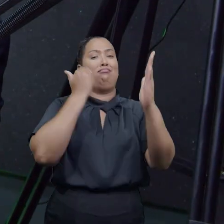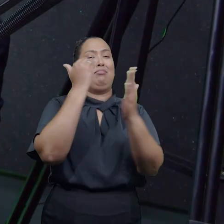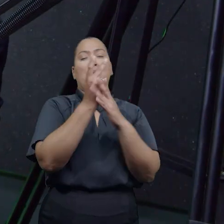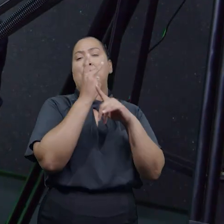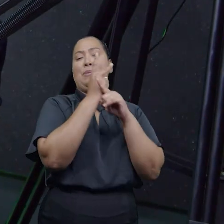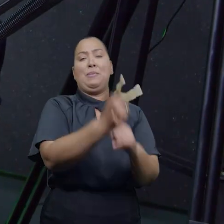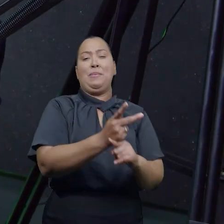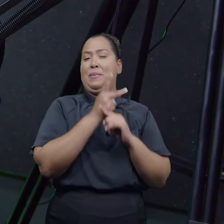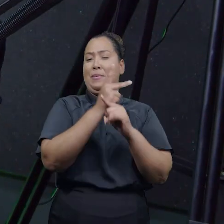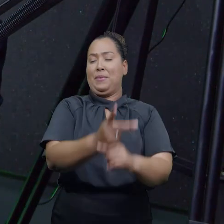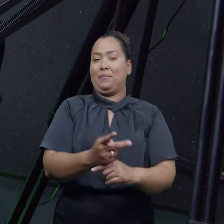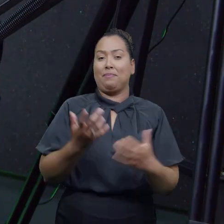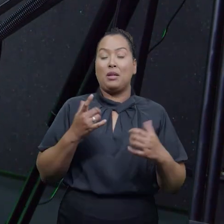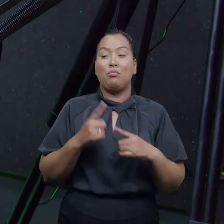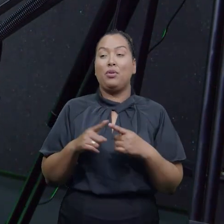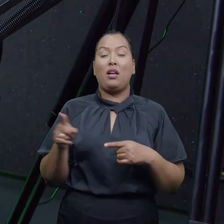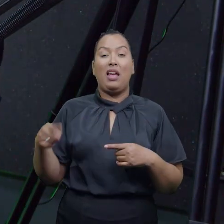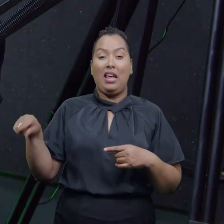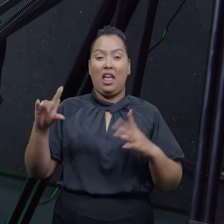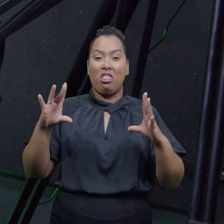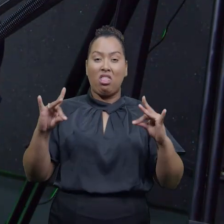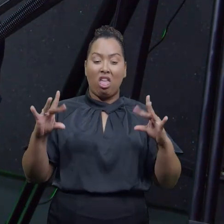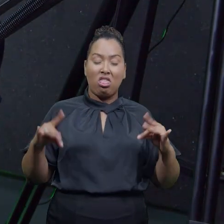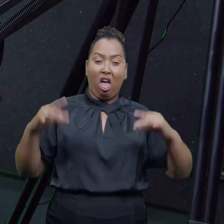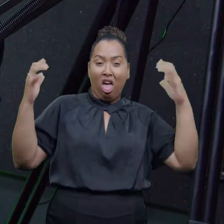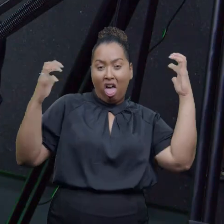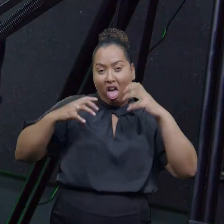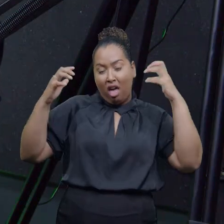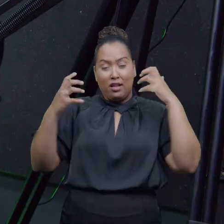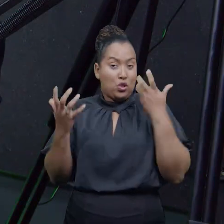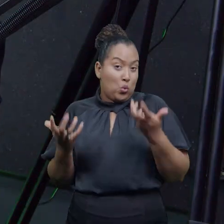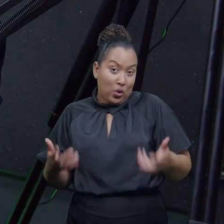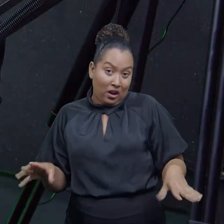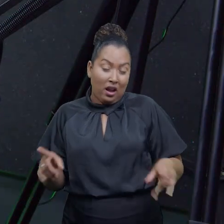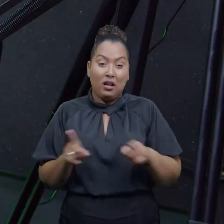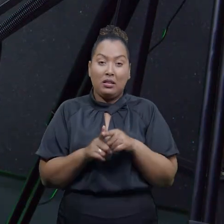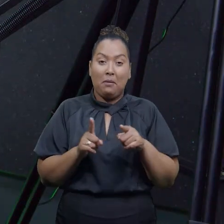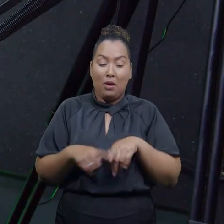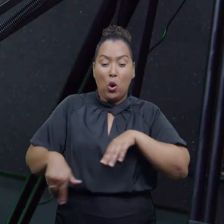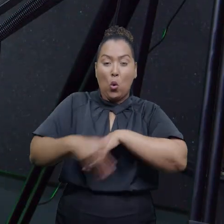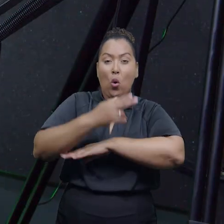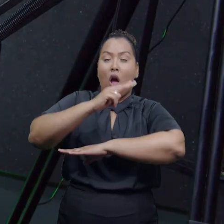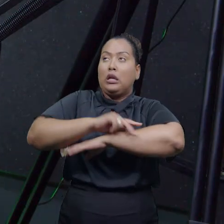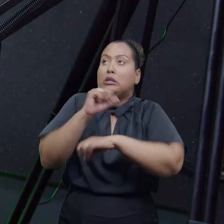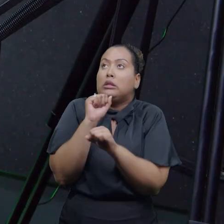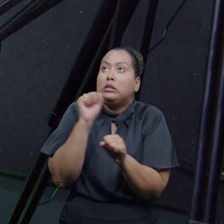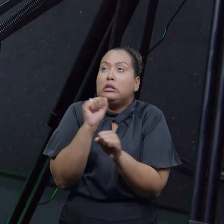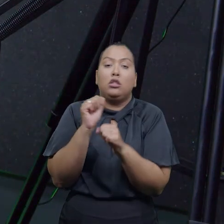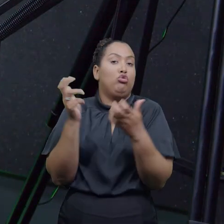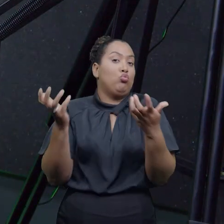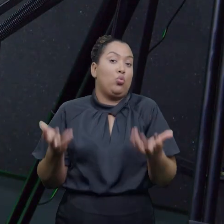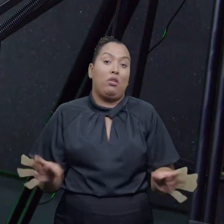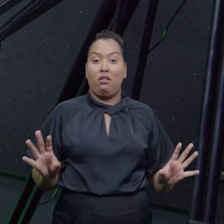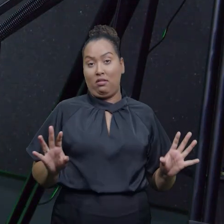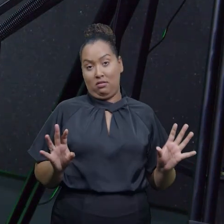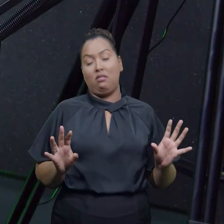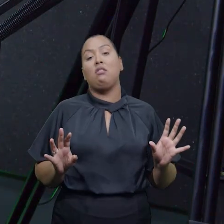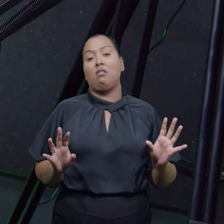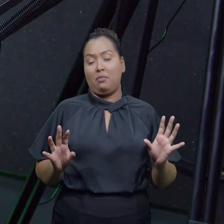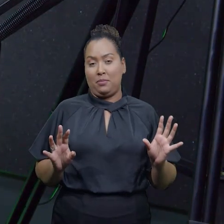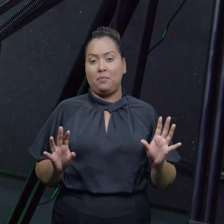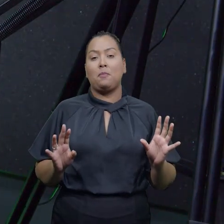estrutura aumenta demais, por razões óbvias. As pessoas não querem ficar molhadas na rua nem passando frio.